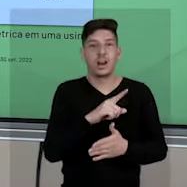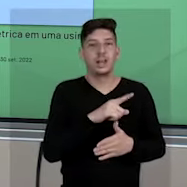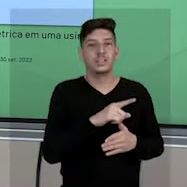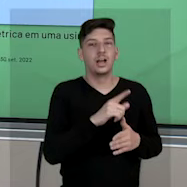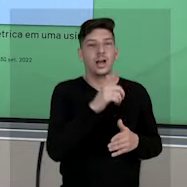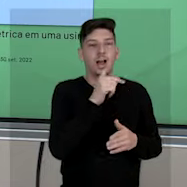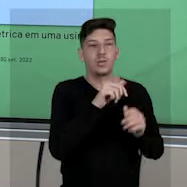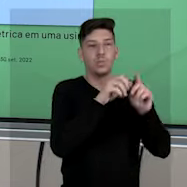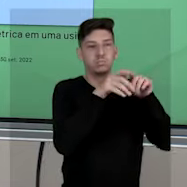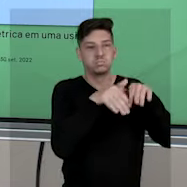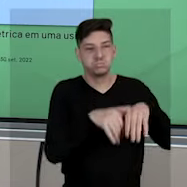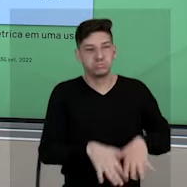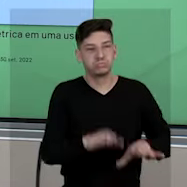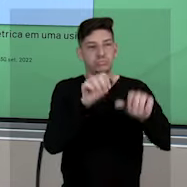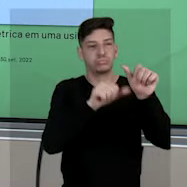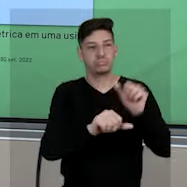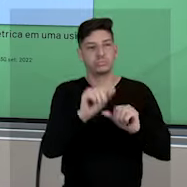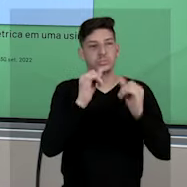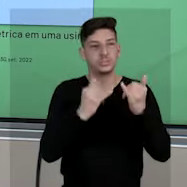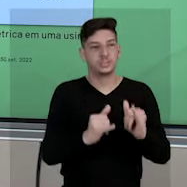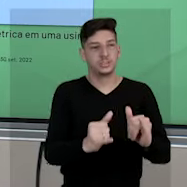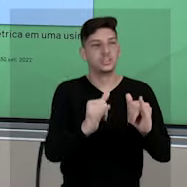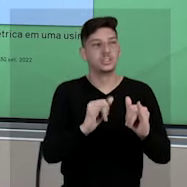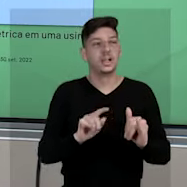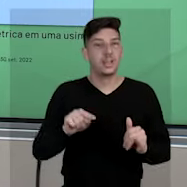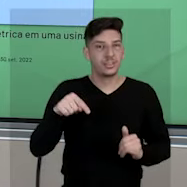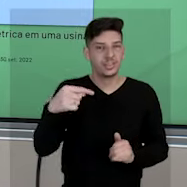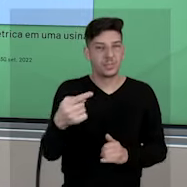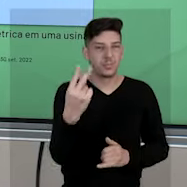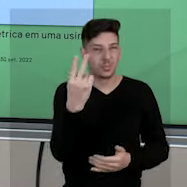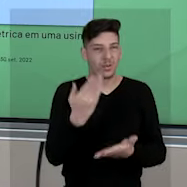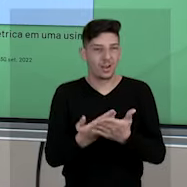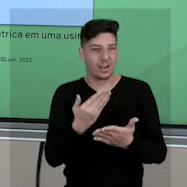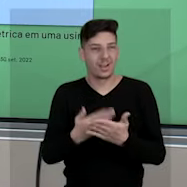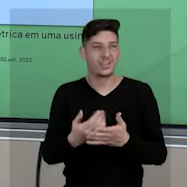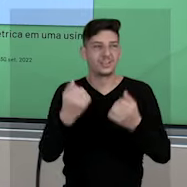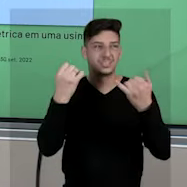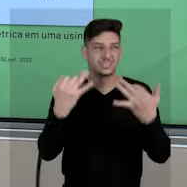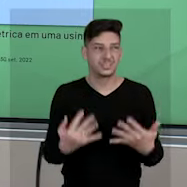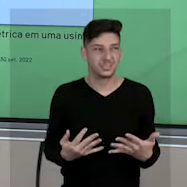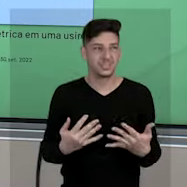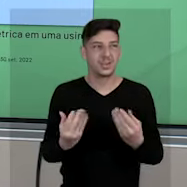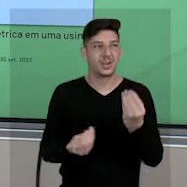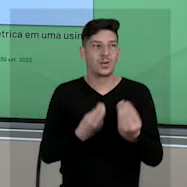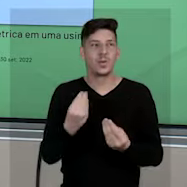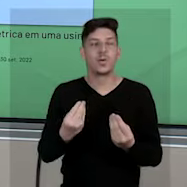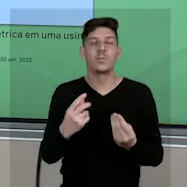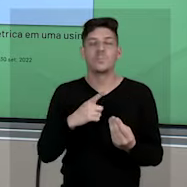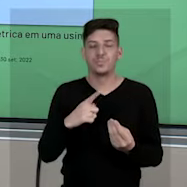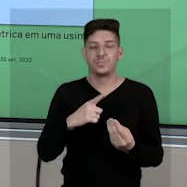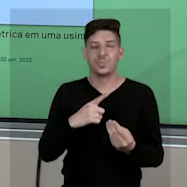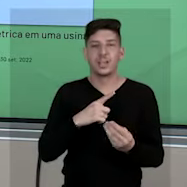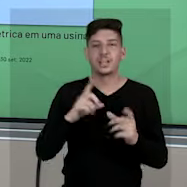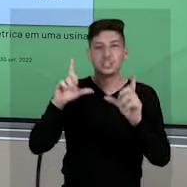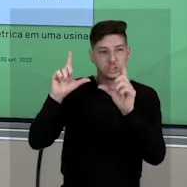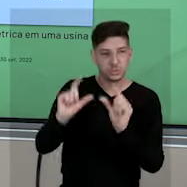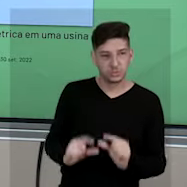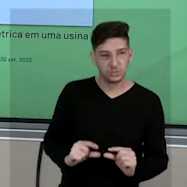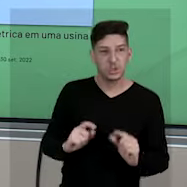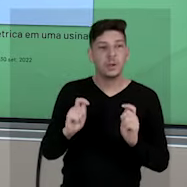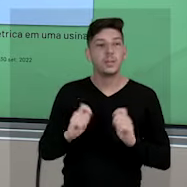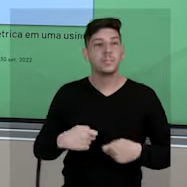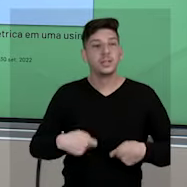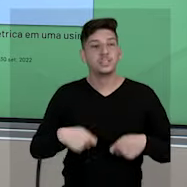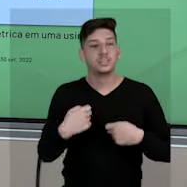falar delas na próxima aula, a produção... Não, minto. Daqui 2 aulas, na produção das hidrelétricas, ela reduz, aí você tem que